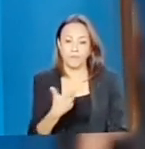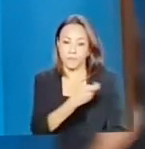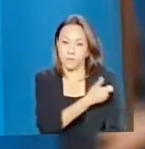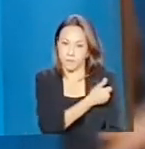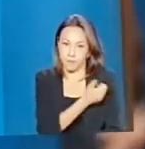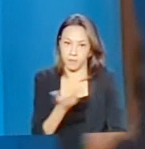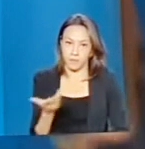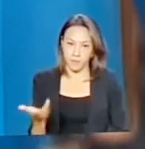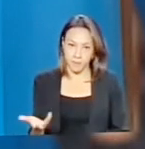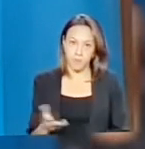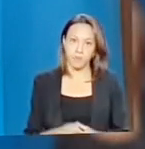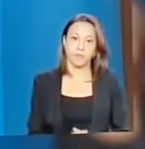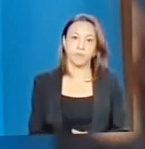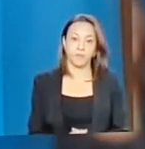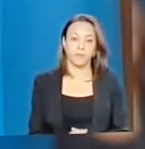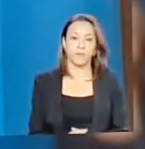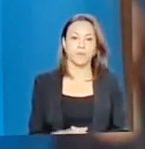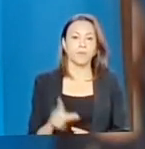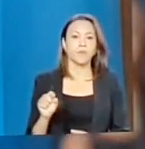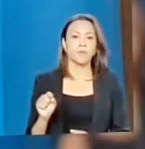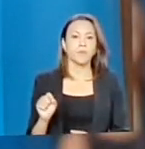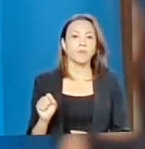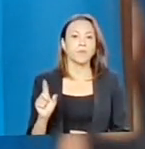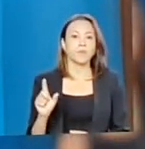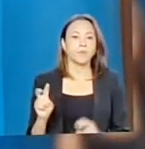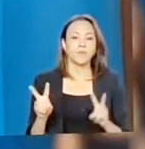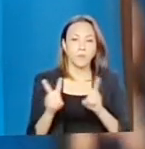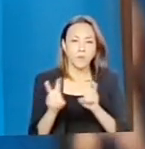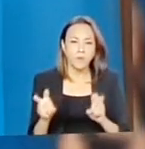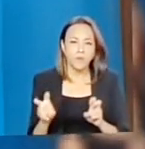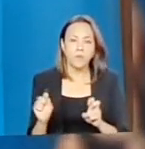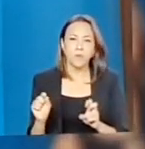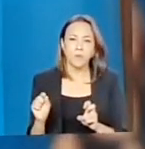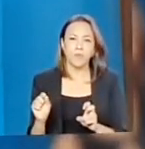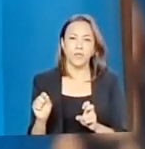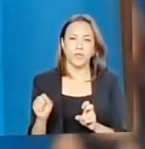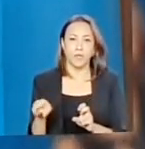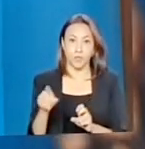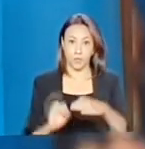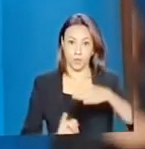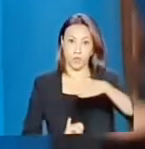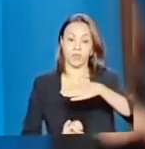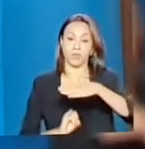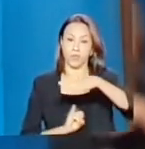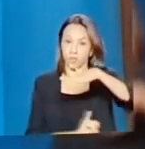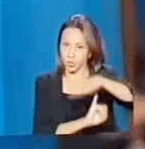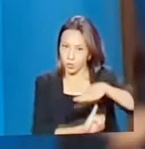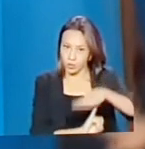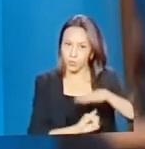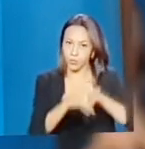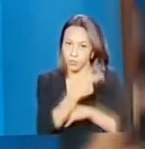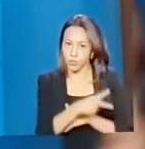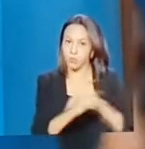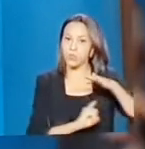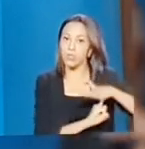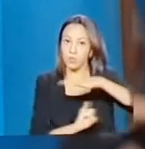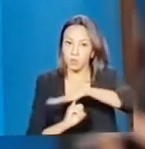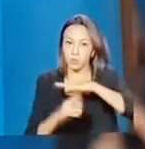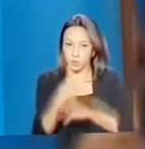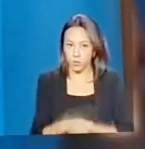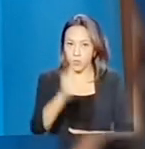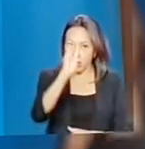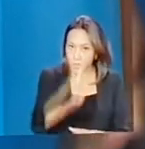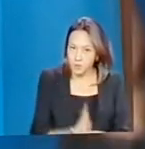sob os emblemas, os símbolos dos centenários institutos brasileiros, certificados pela